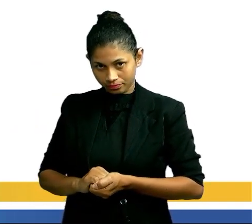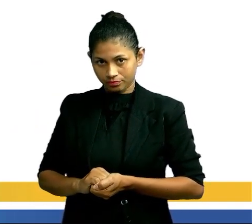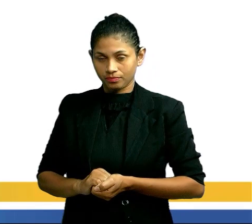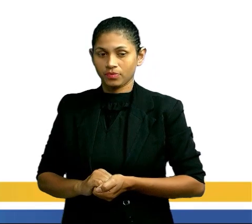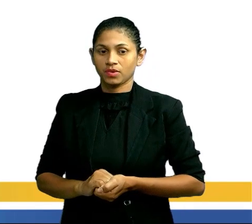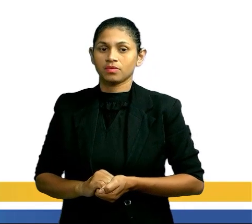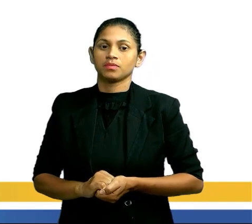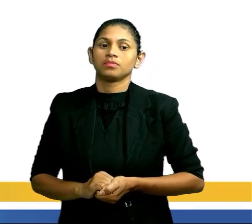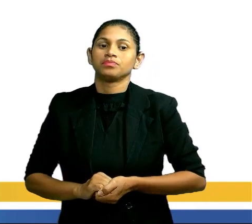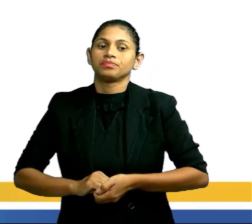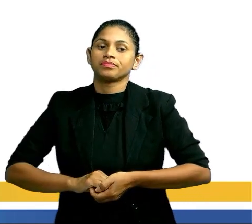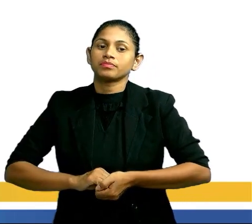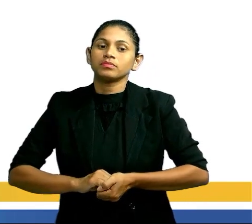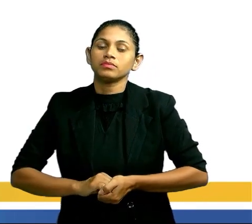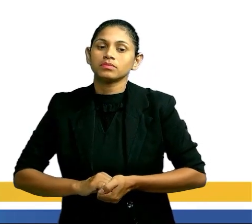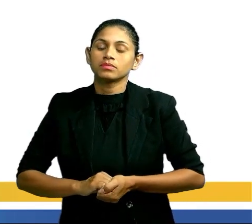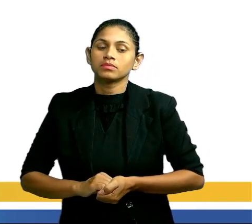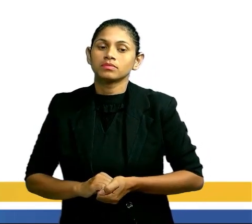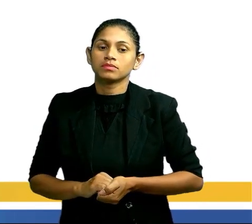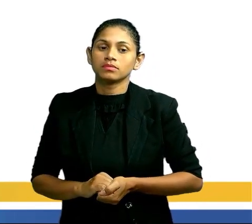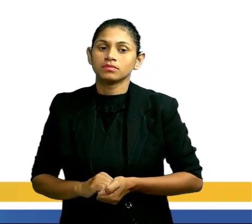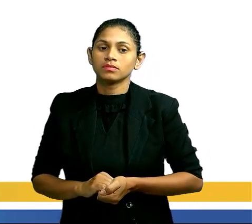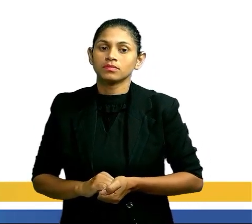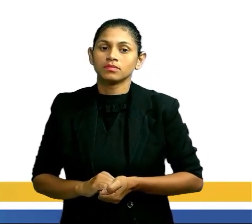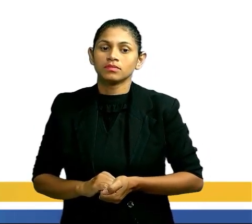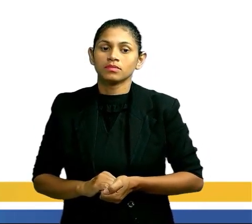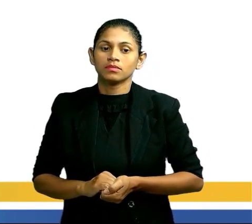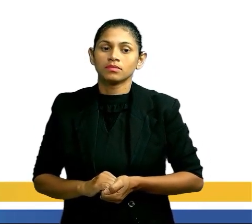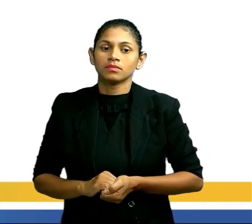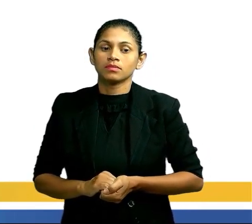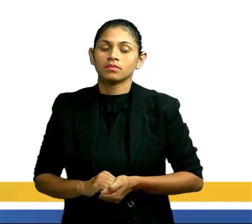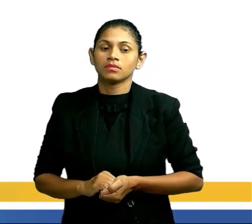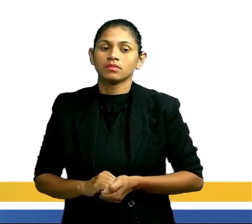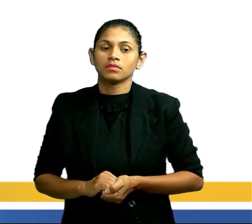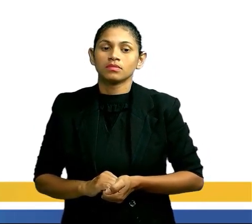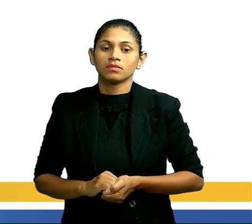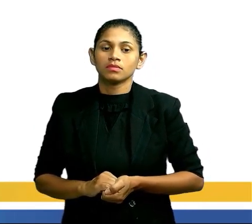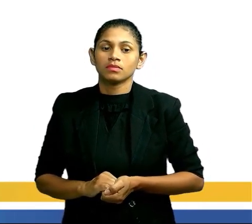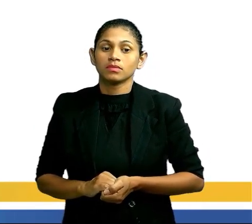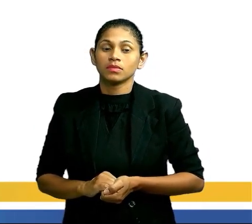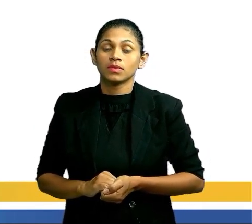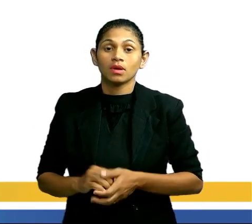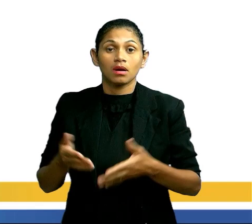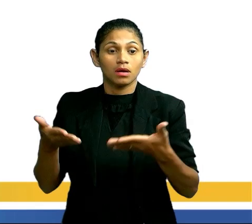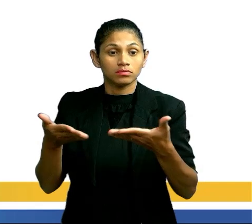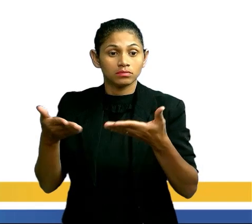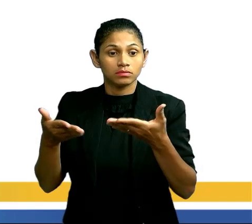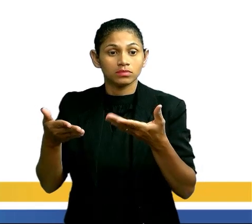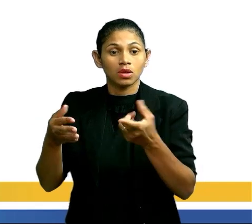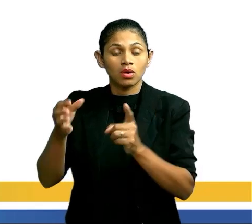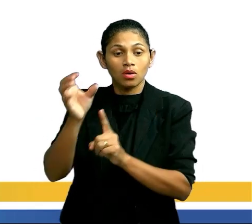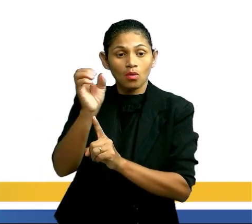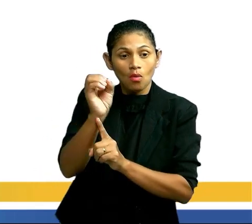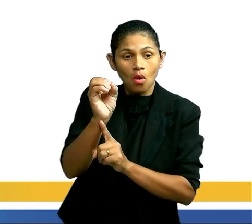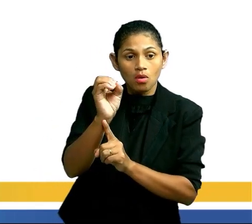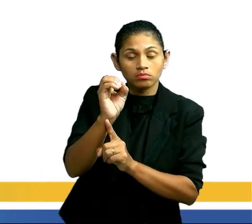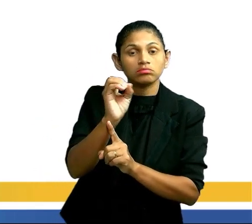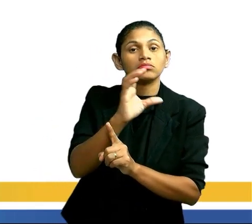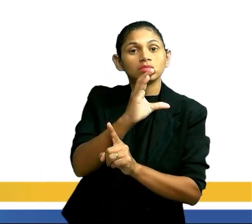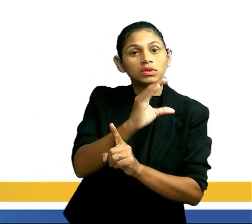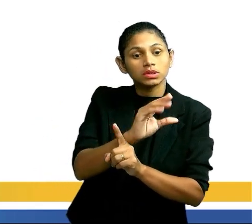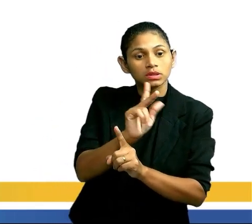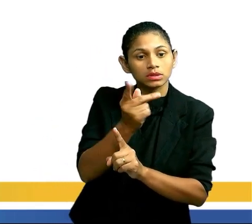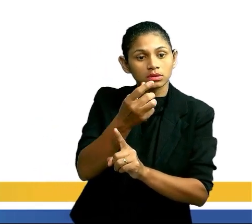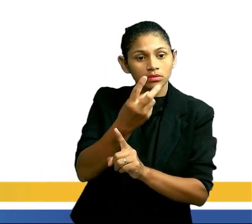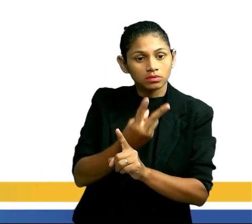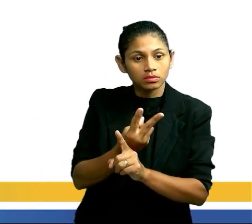um dietiléter, tá? Poderia ser essa nomenclatura também. Agora eu tenho um carbono antes, então metox, e